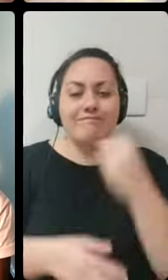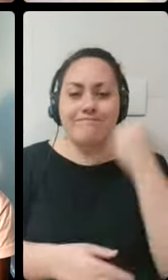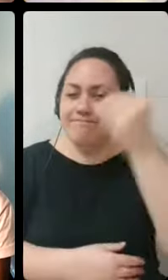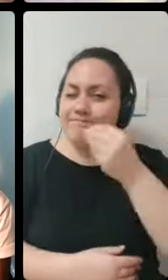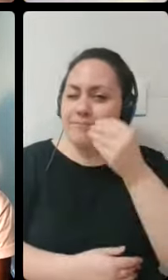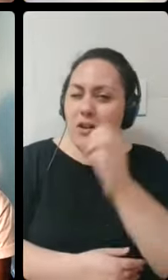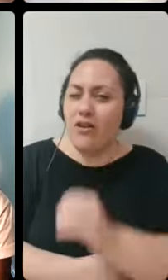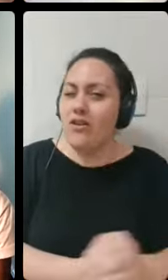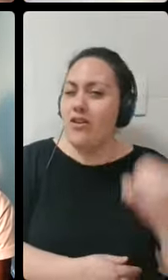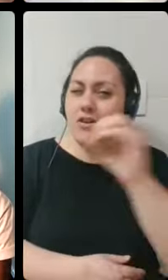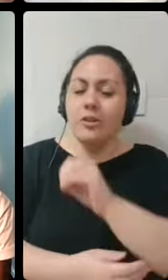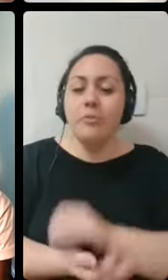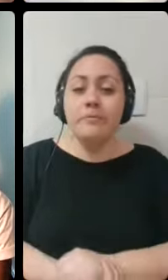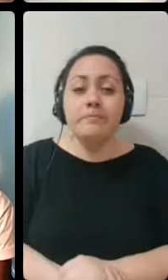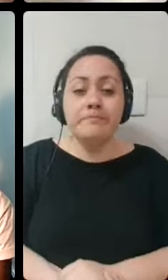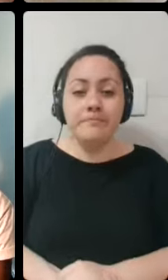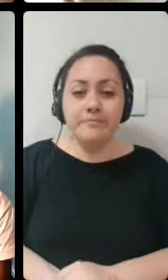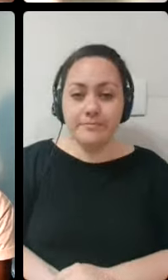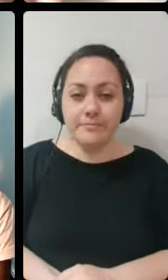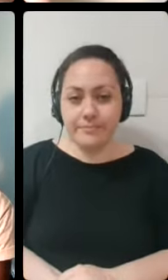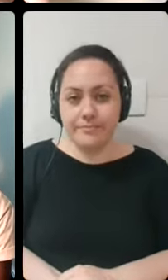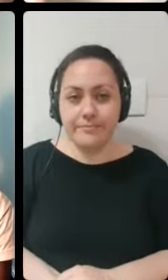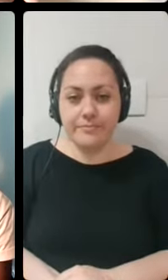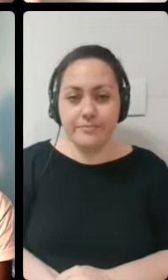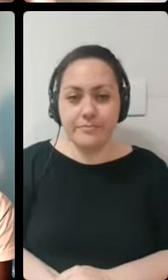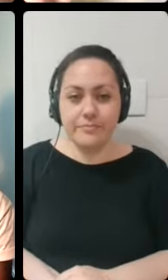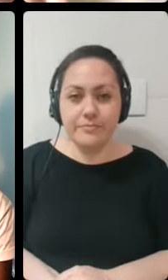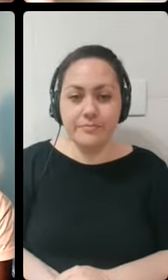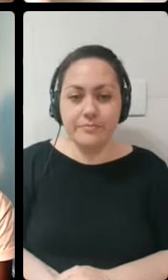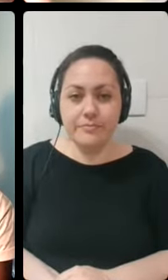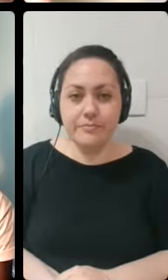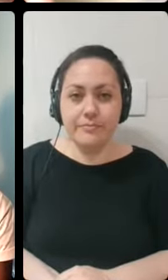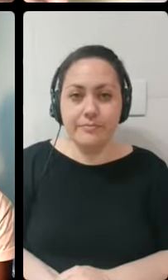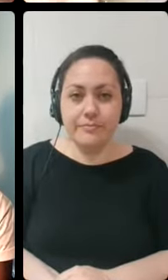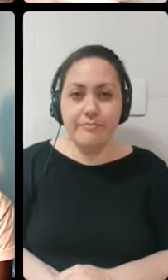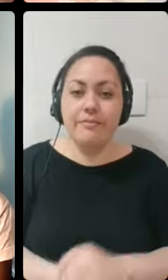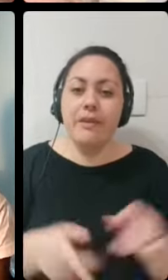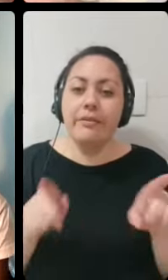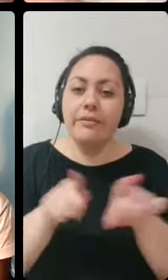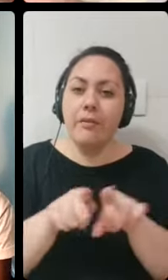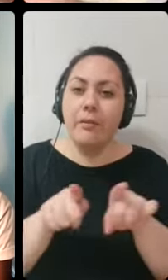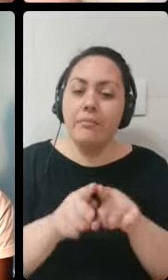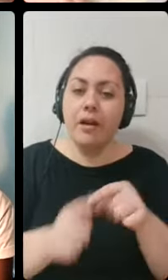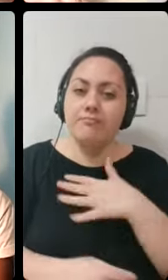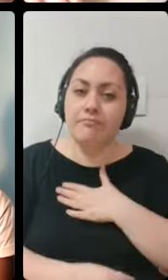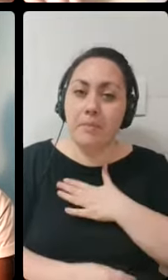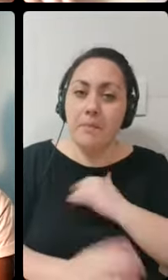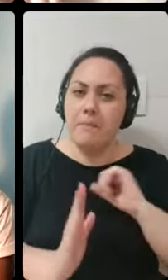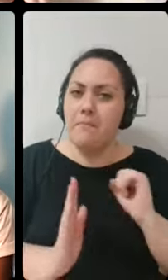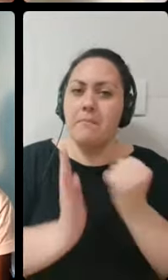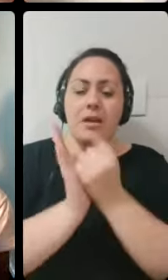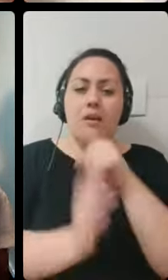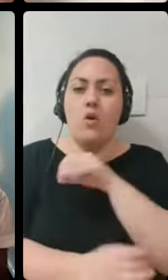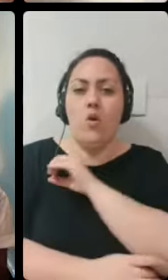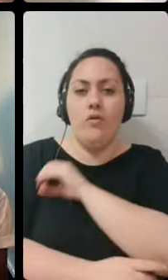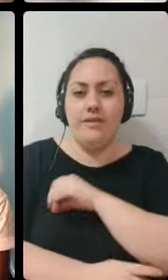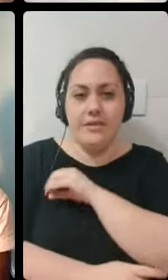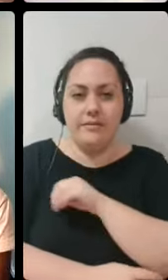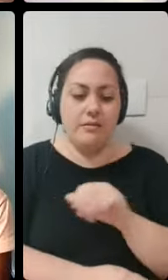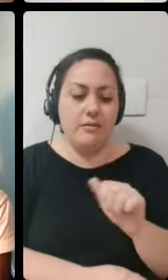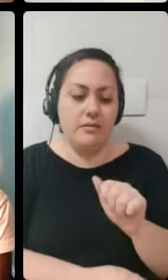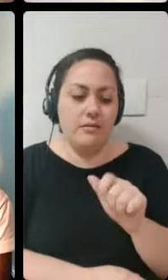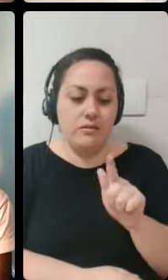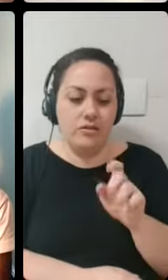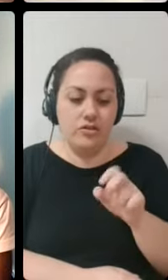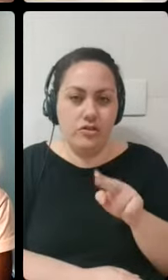para mim marcou bastante foi a oficina com os agentes de saúde, onde a gente ensinava sobre as doenças,